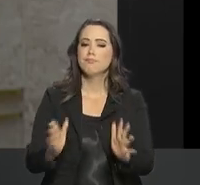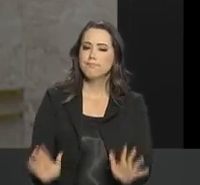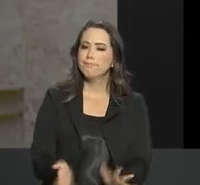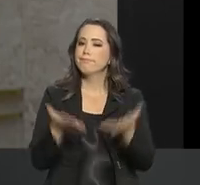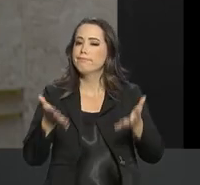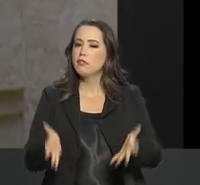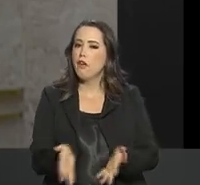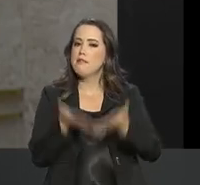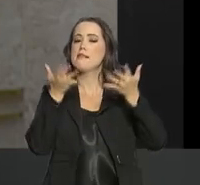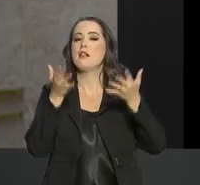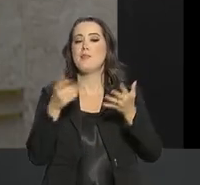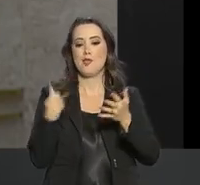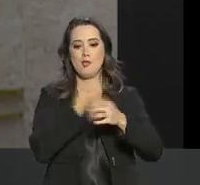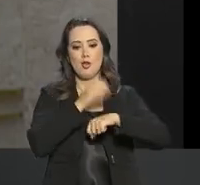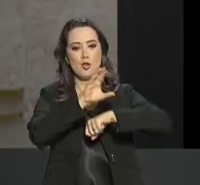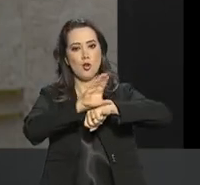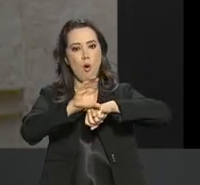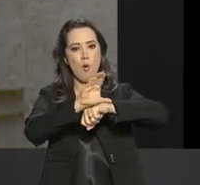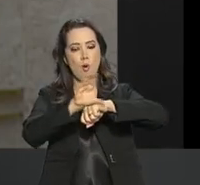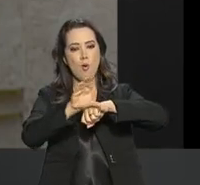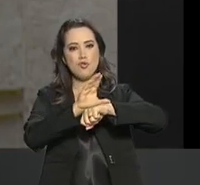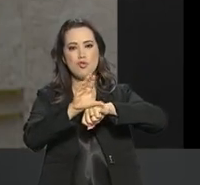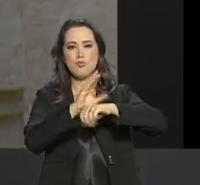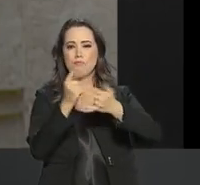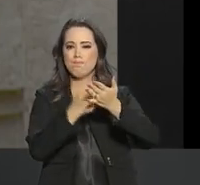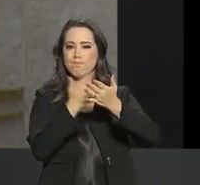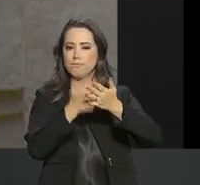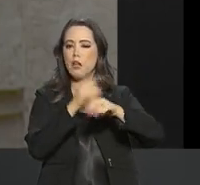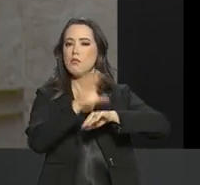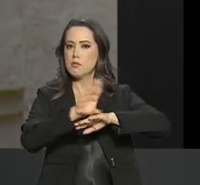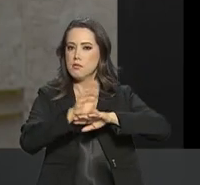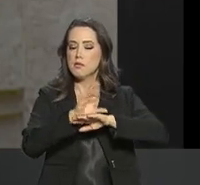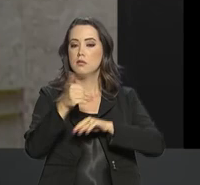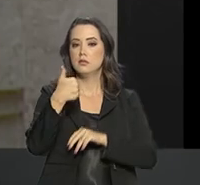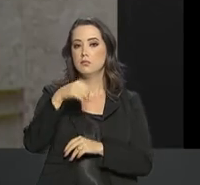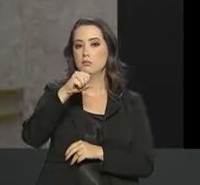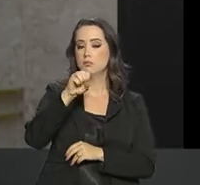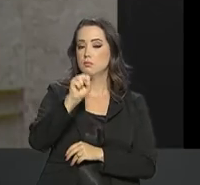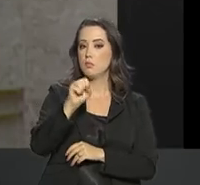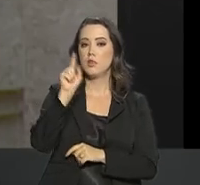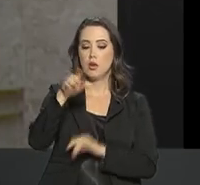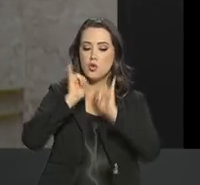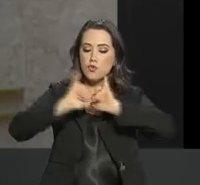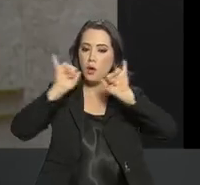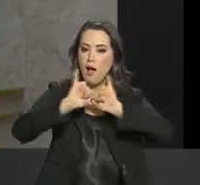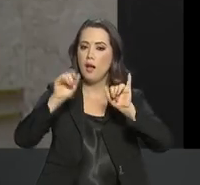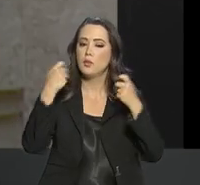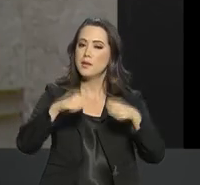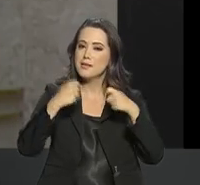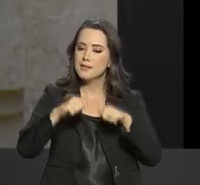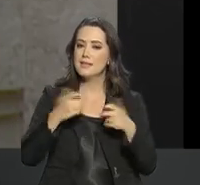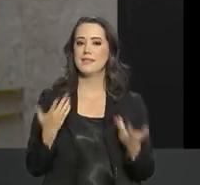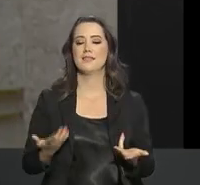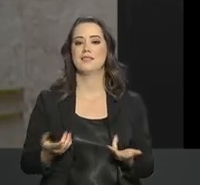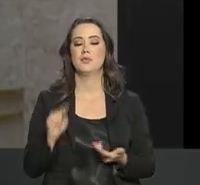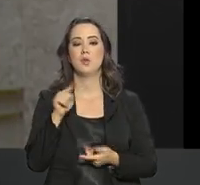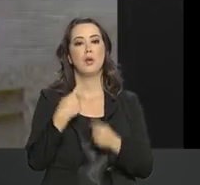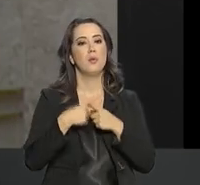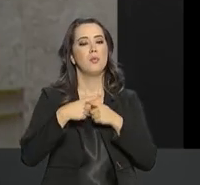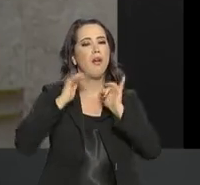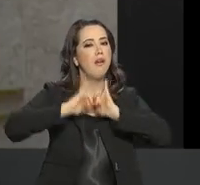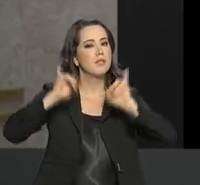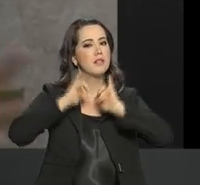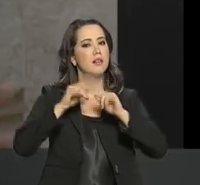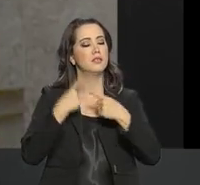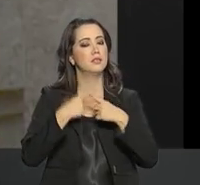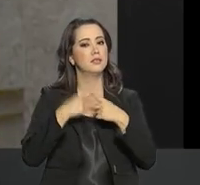enaltecendo a Constituição de 88. Isto é que deve ser divulgado, isto que deve ser alardeado. E por que alardeado?